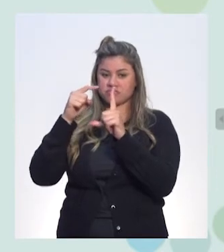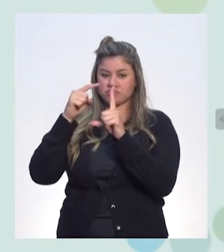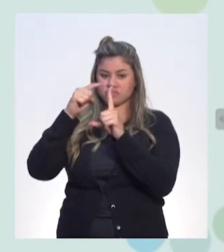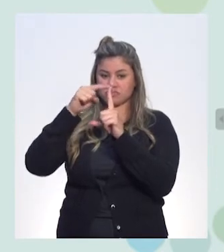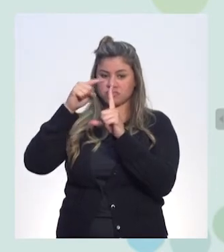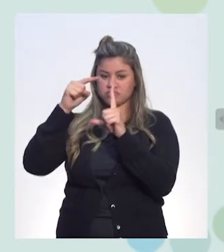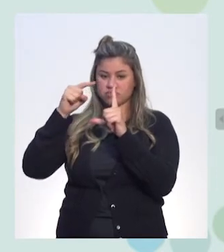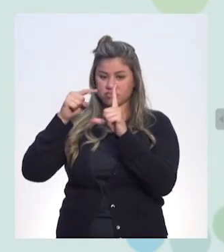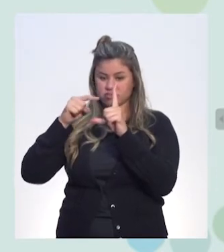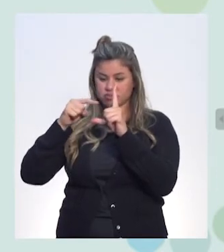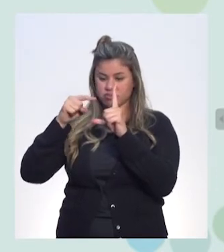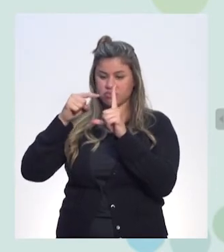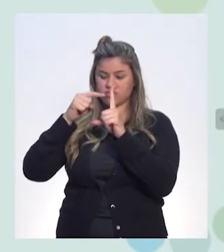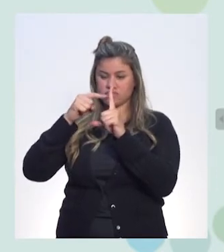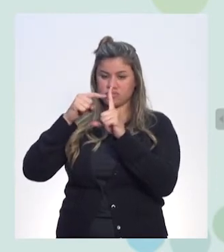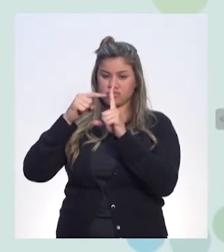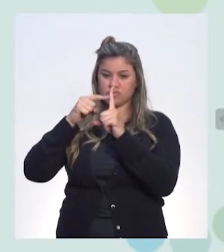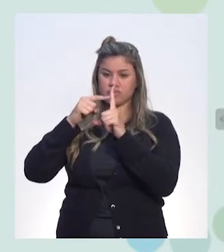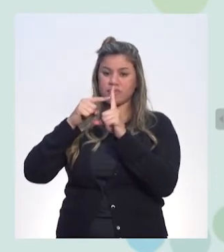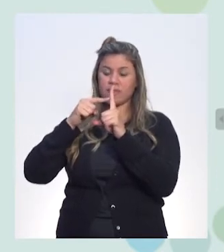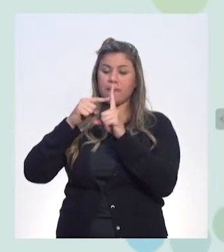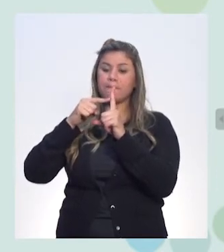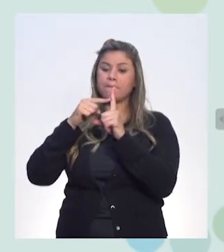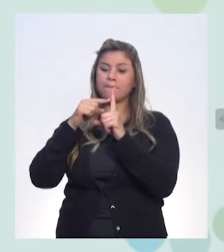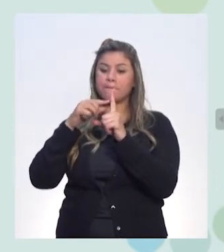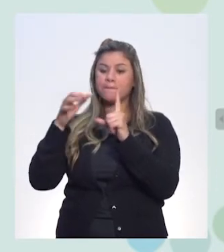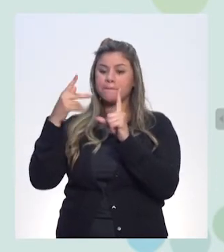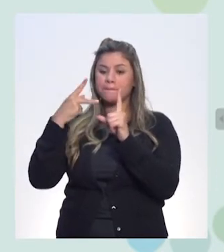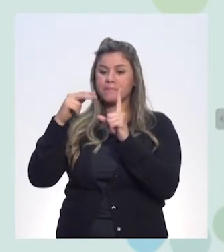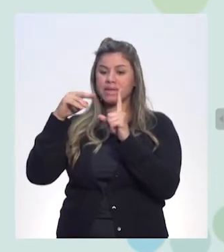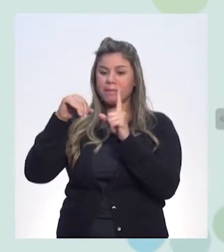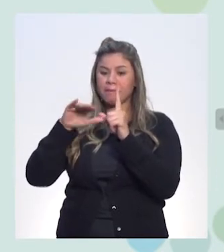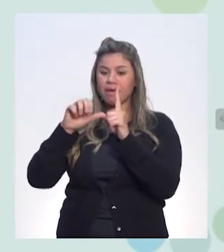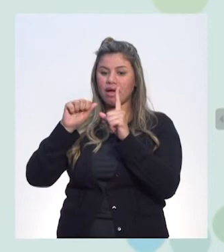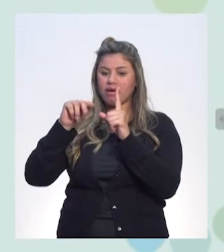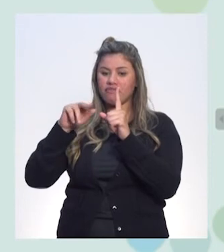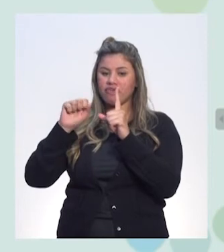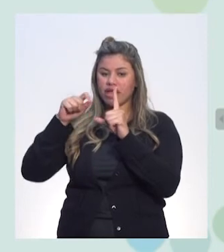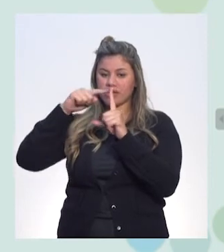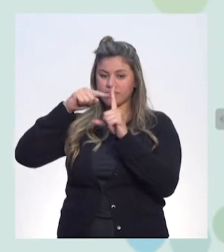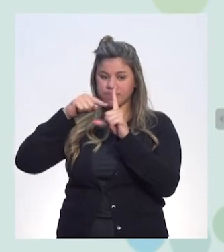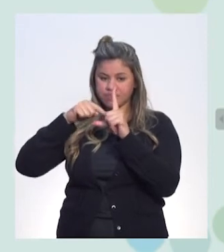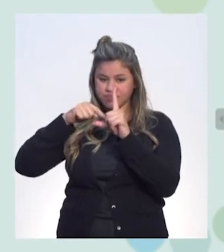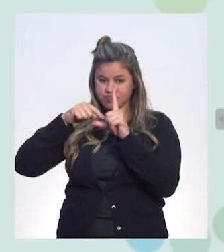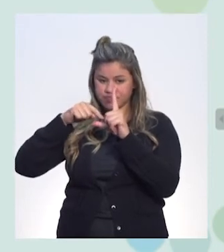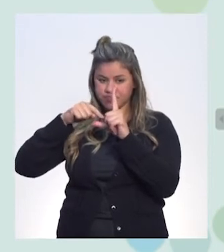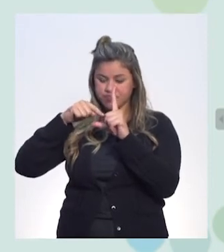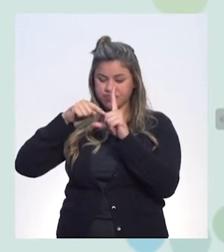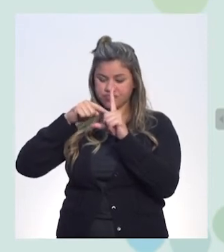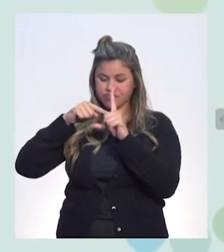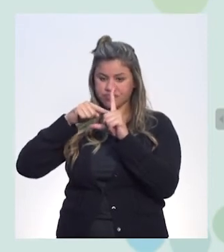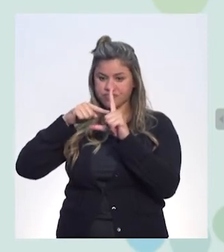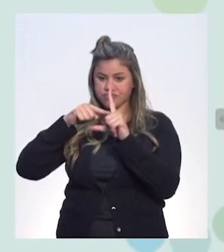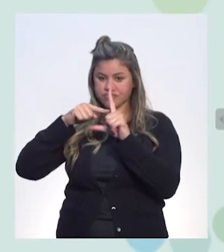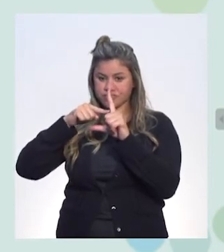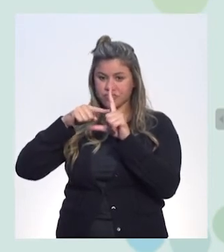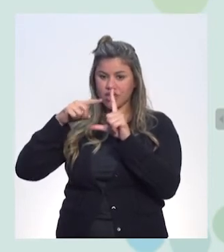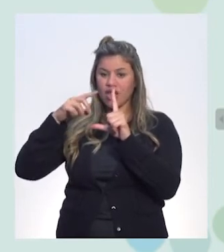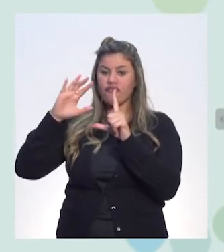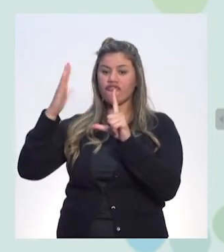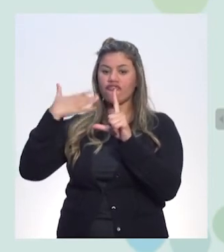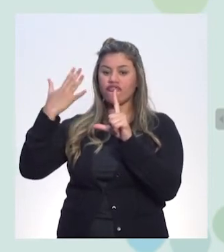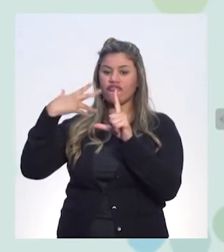45 centímetros está na primavera, depois, aqui embaixo, 30 centímetros está no verão, e